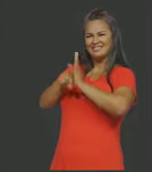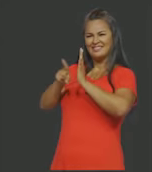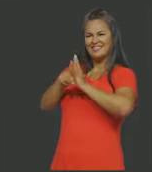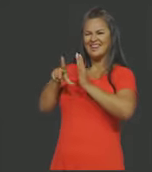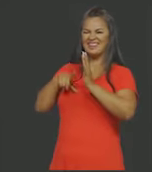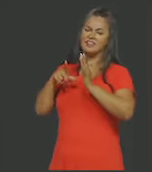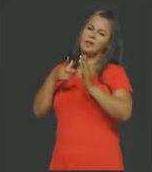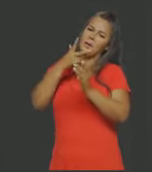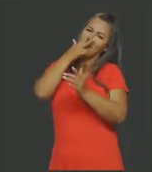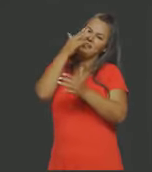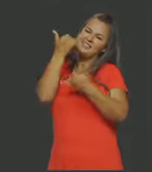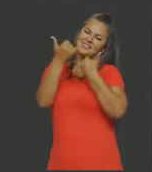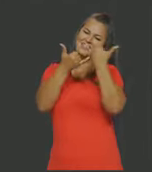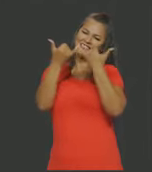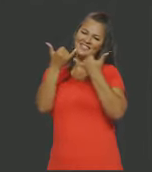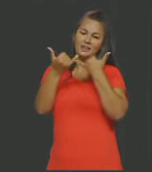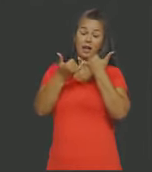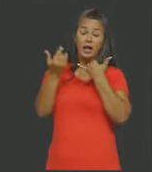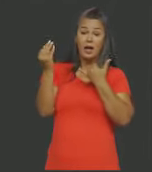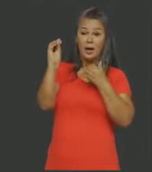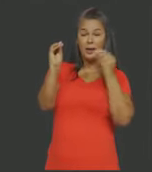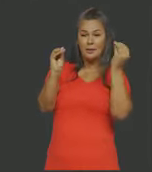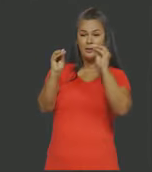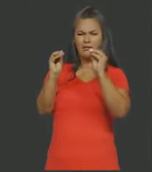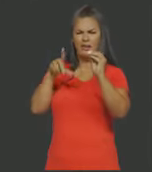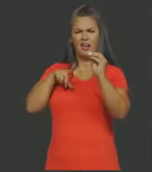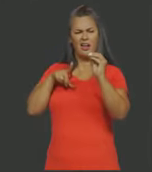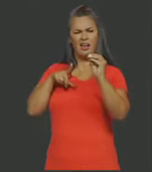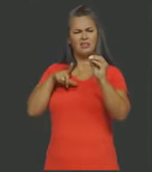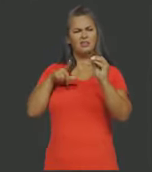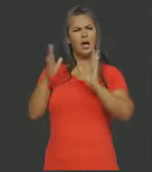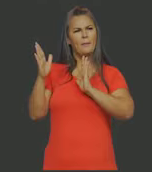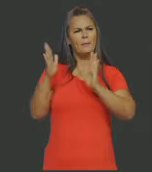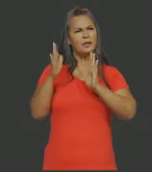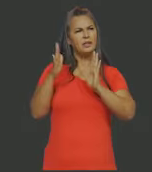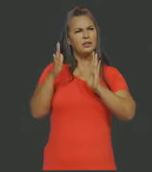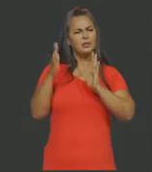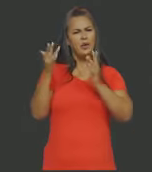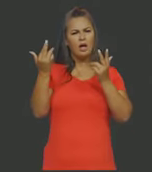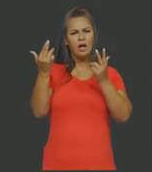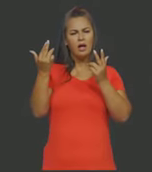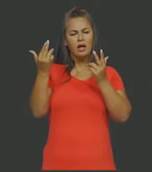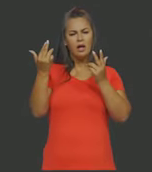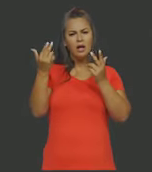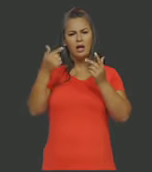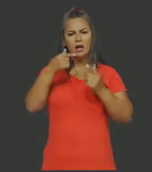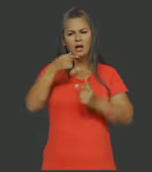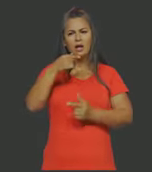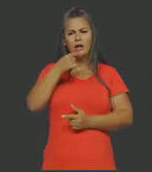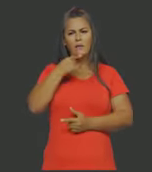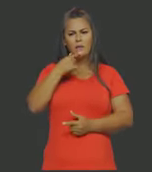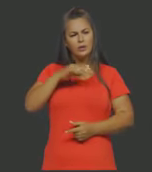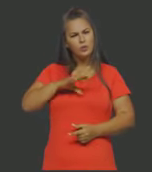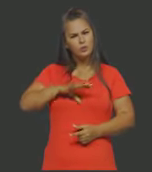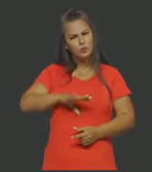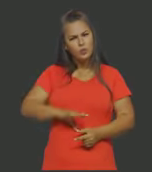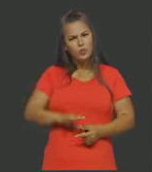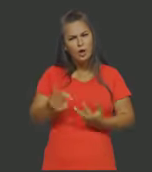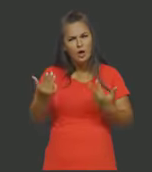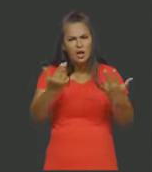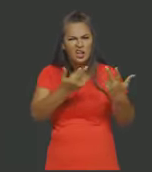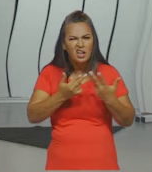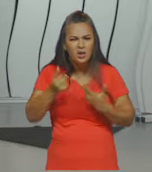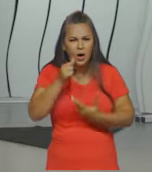joguinho aqui de palavras. Ciclo menstrual é igual em todas as meninas? É diferente? É diferente, depende de